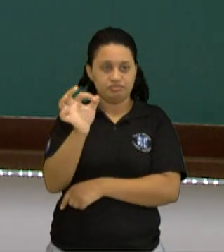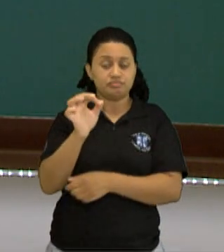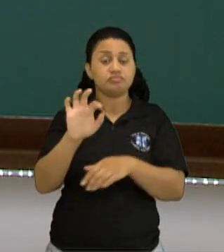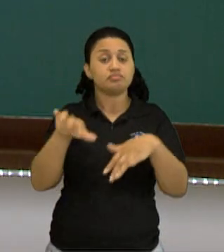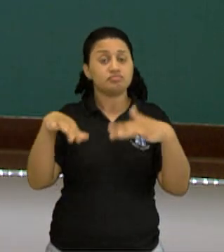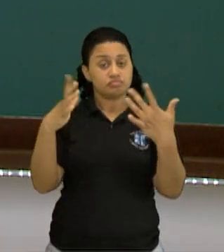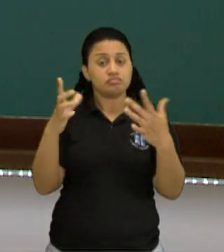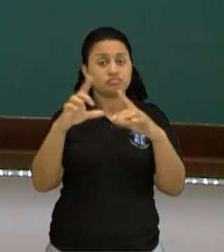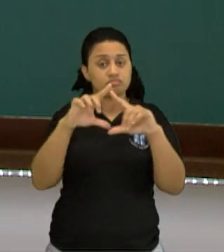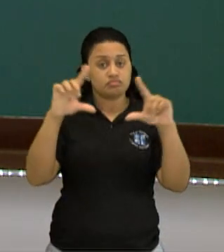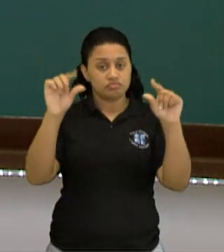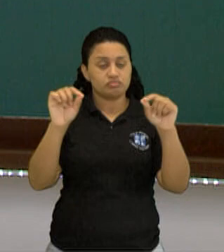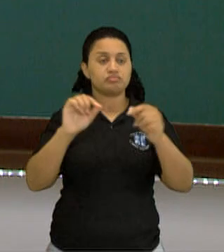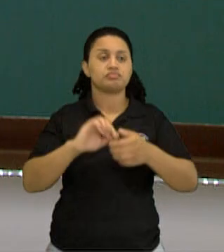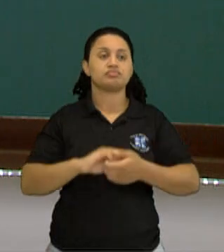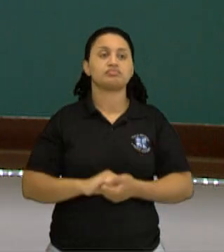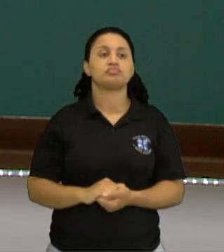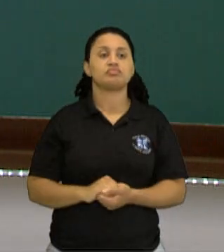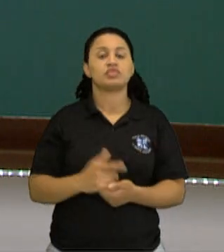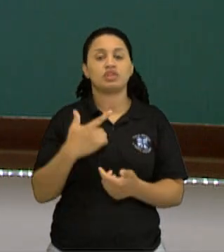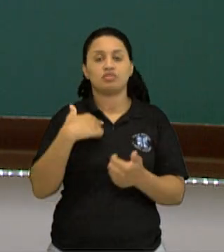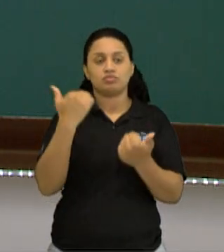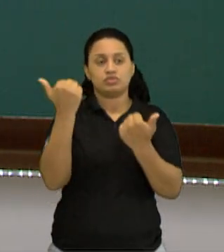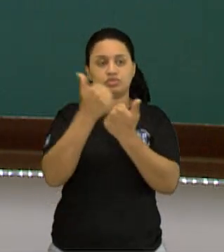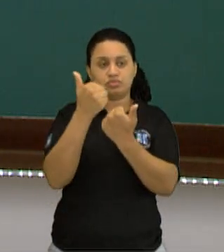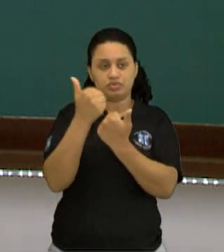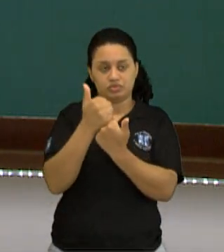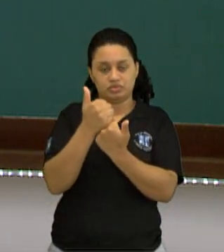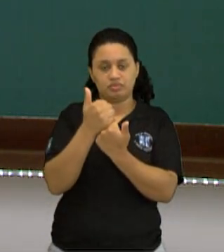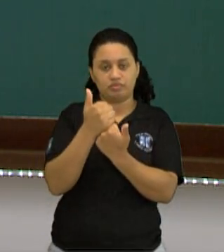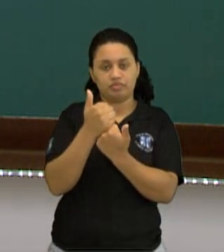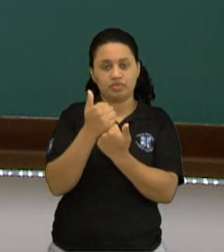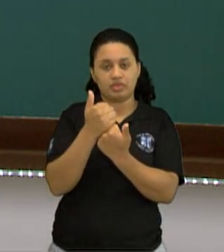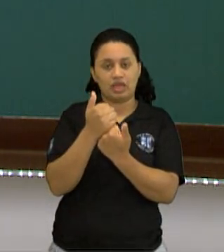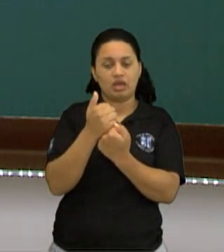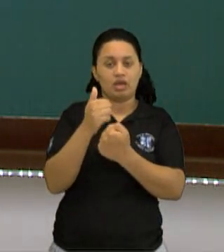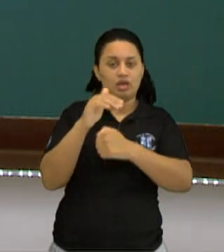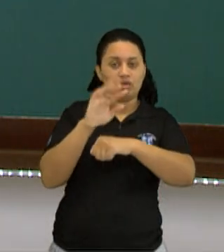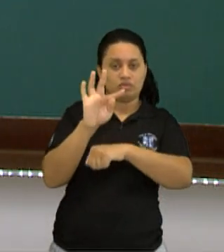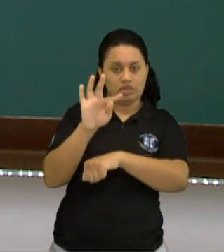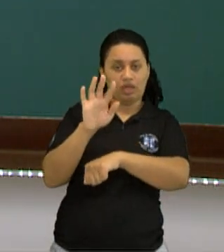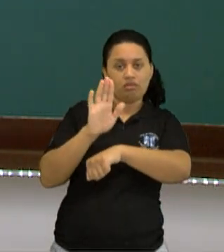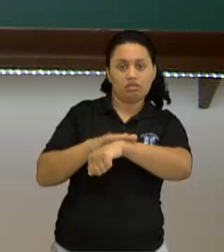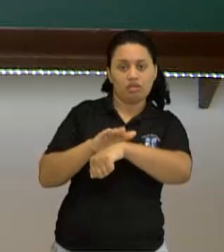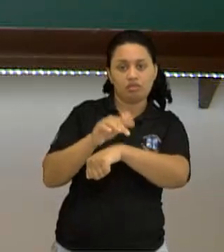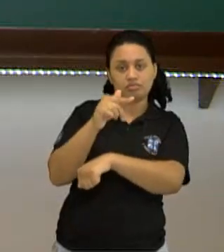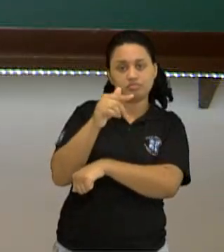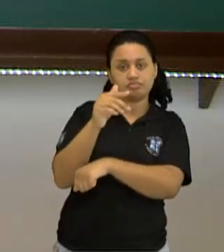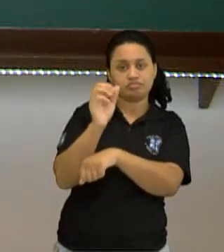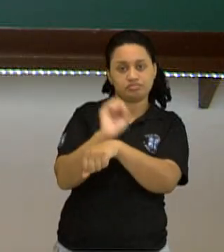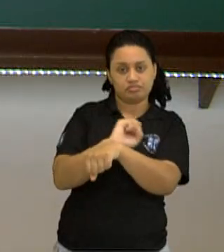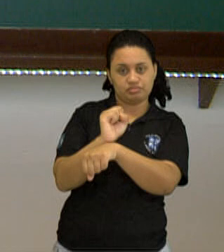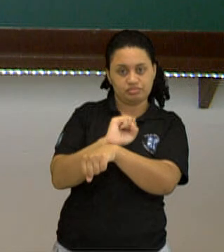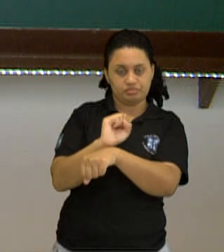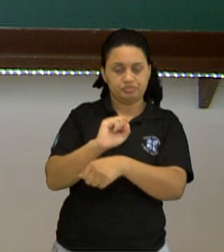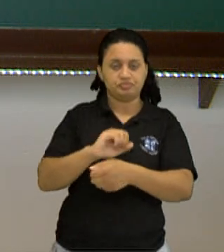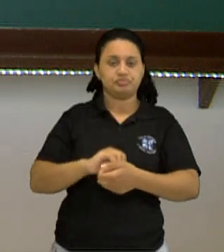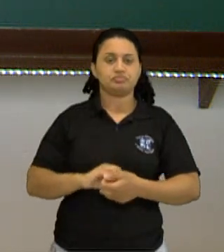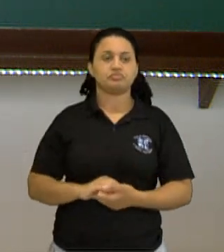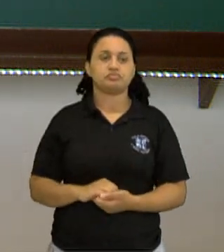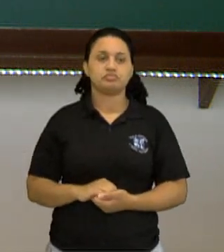t de tempo. Então, fizendo substituição, nós temos o seguinte, tirando os dados. Nós temos o tempo, que é 7